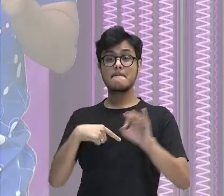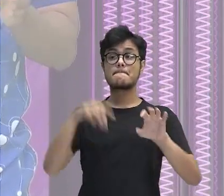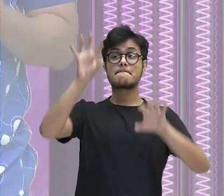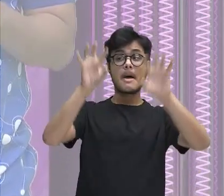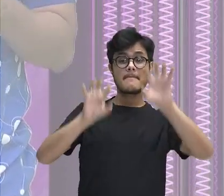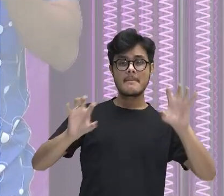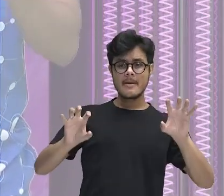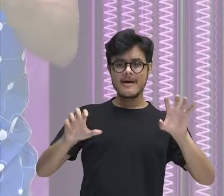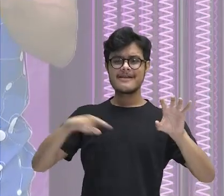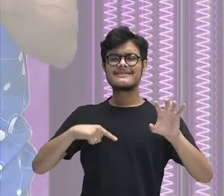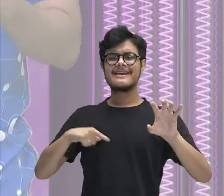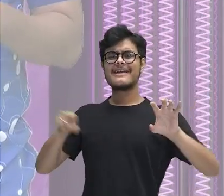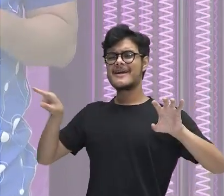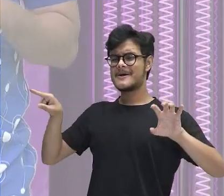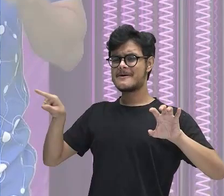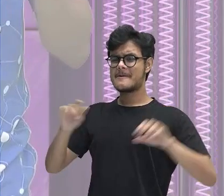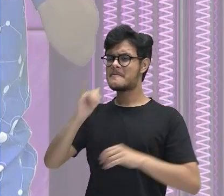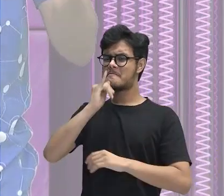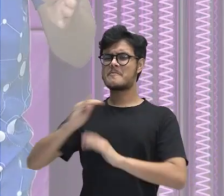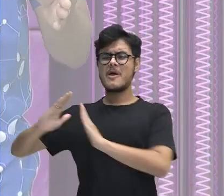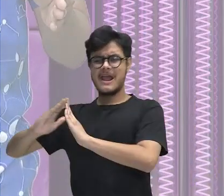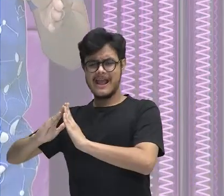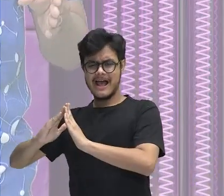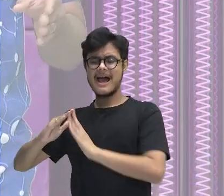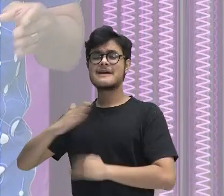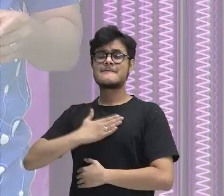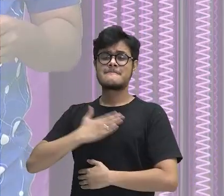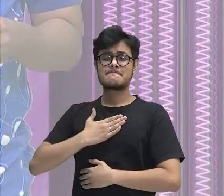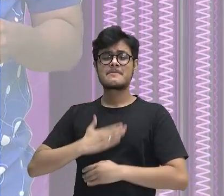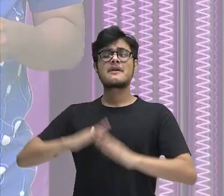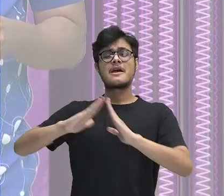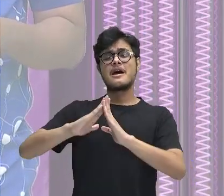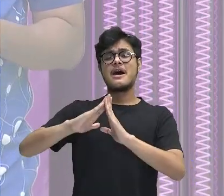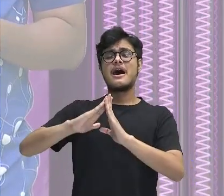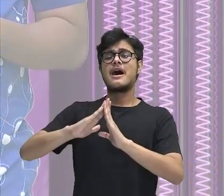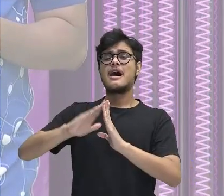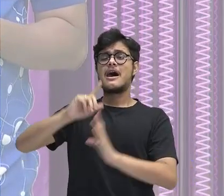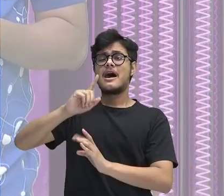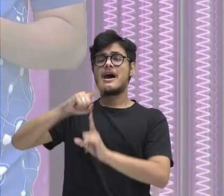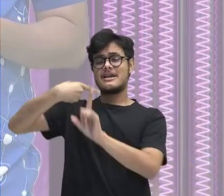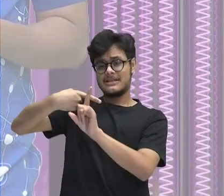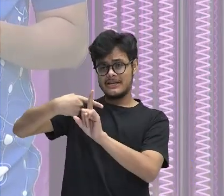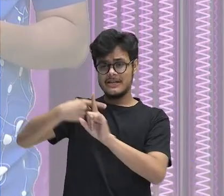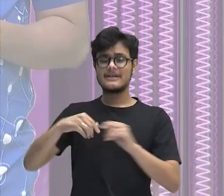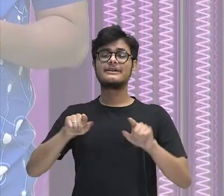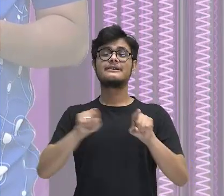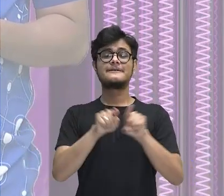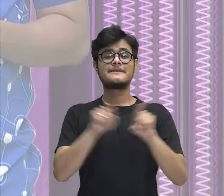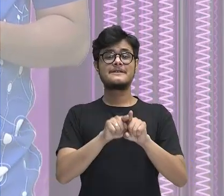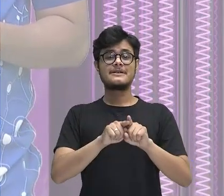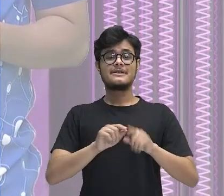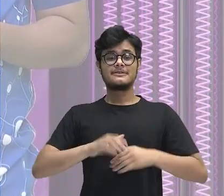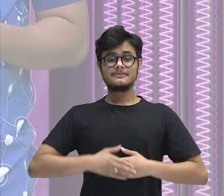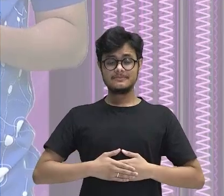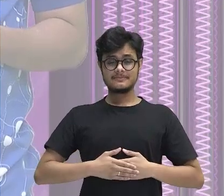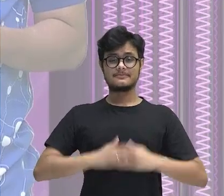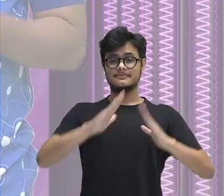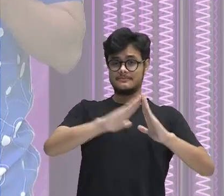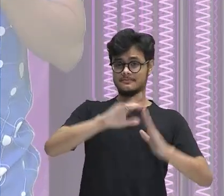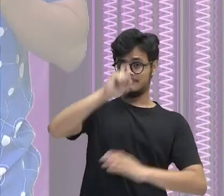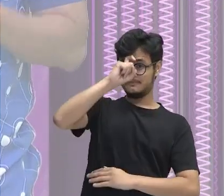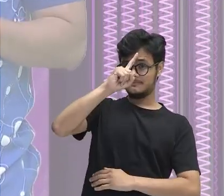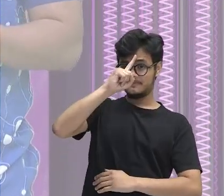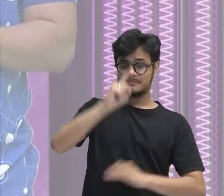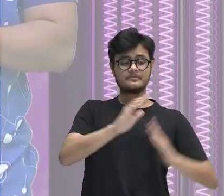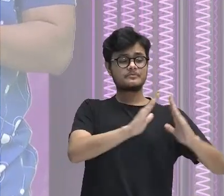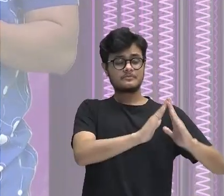Cada ponto aqui, por exemplo, a minha casa, a igreja, o hospital, a